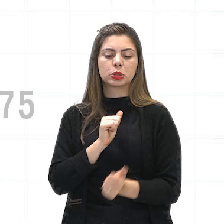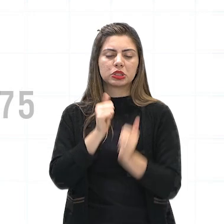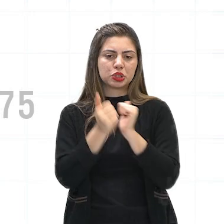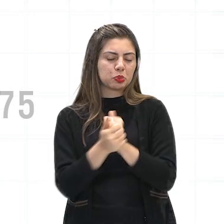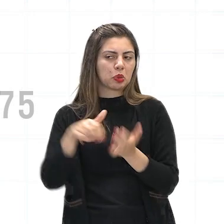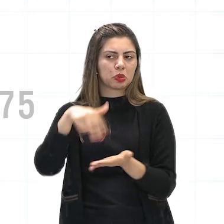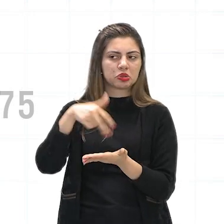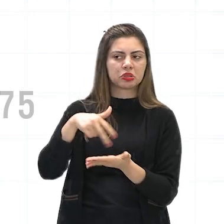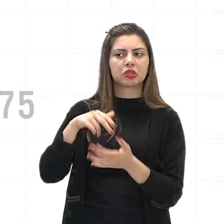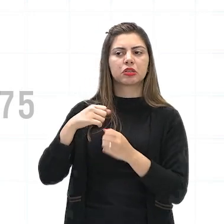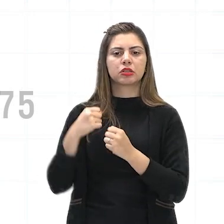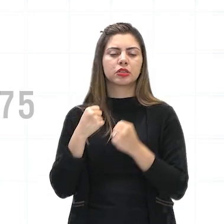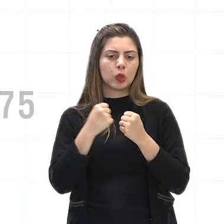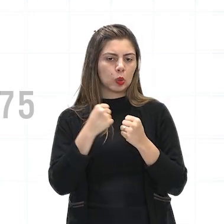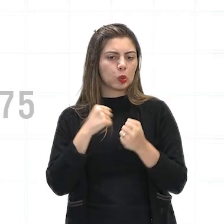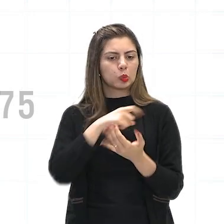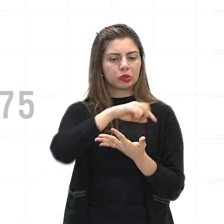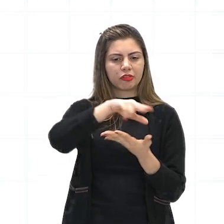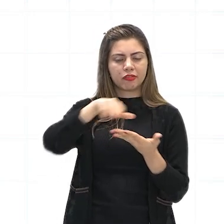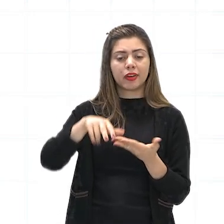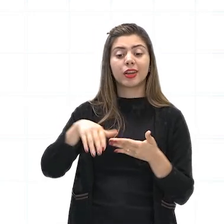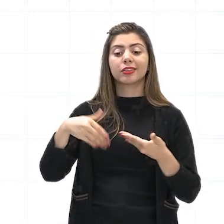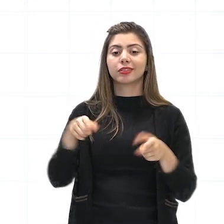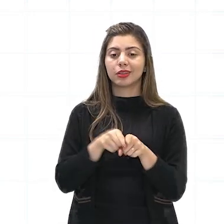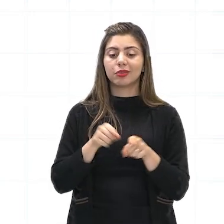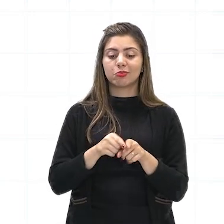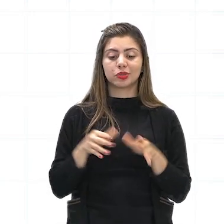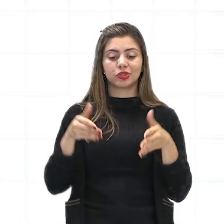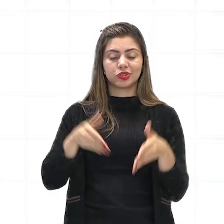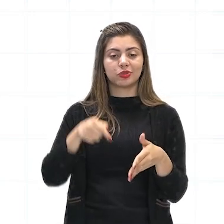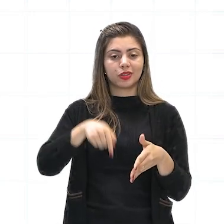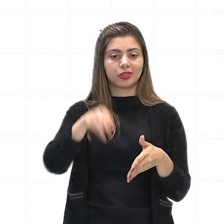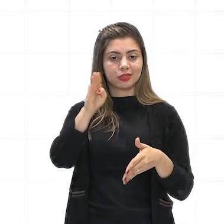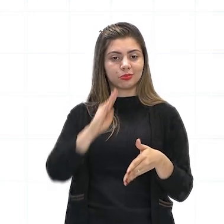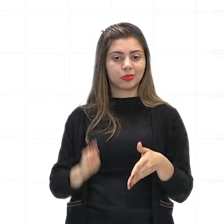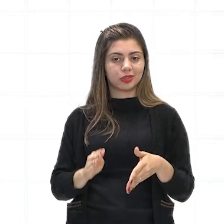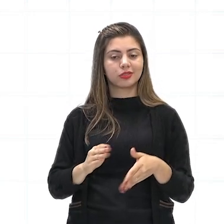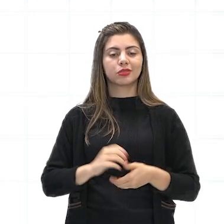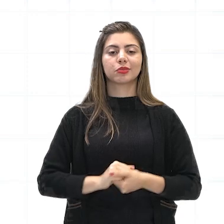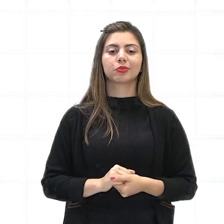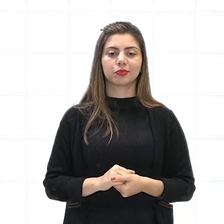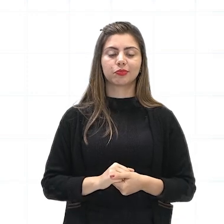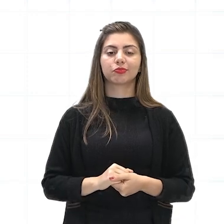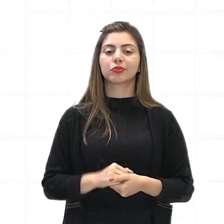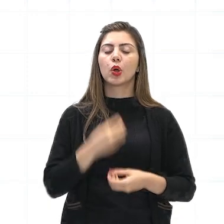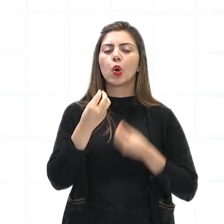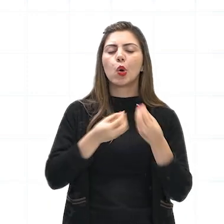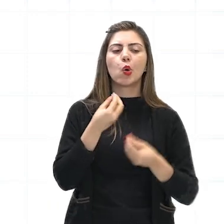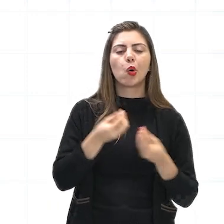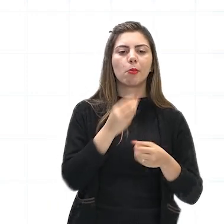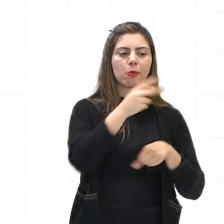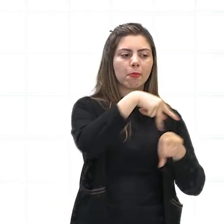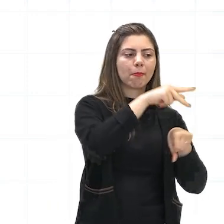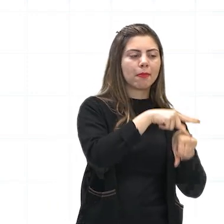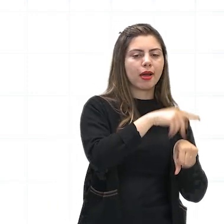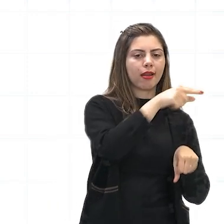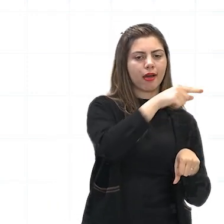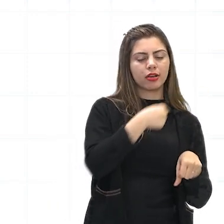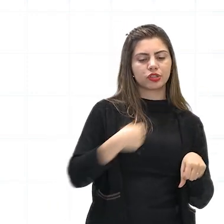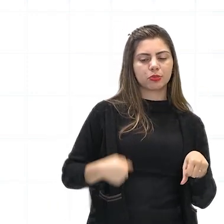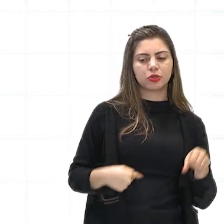e lutas, o Kendo também chegou no Brasil. E ele chegou aqui através dos primeiros imigrantes japoneses,